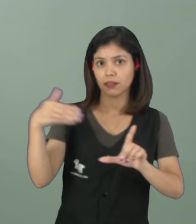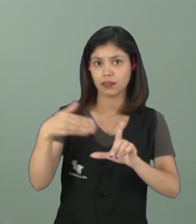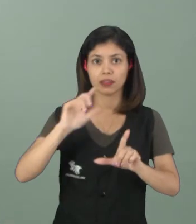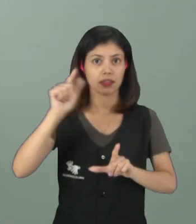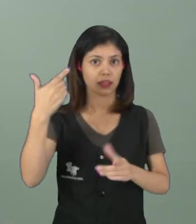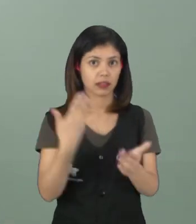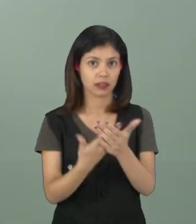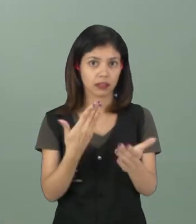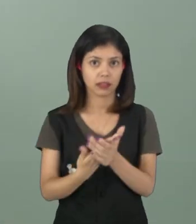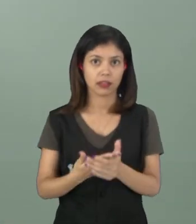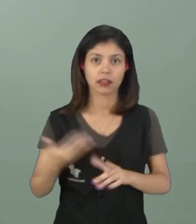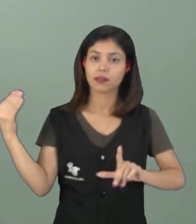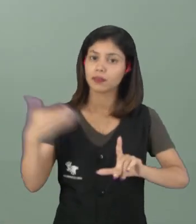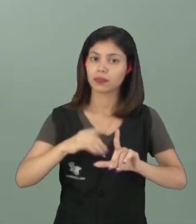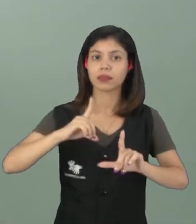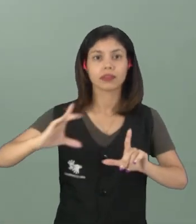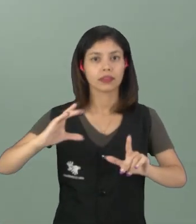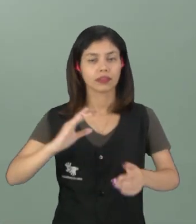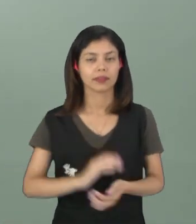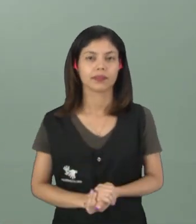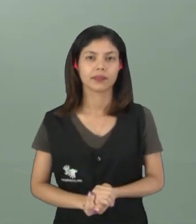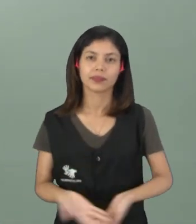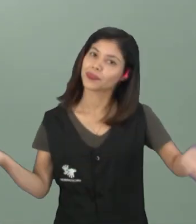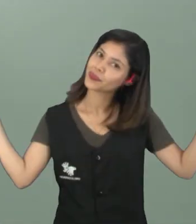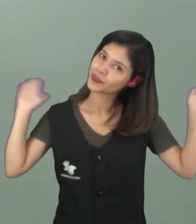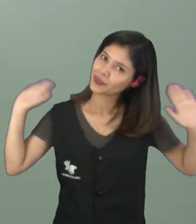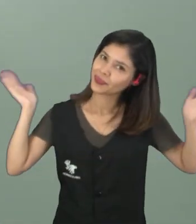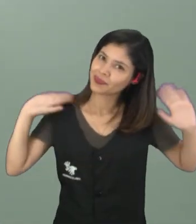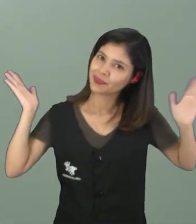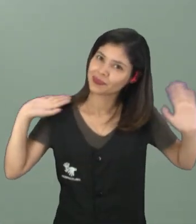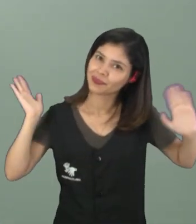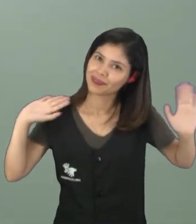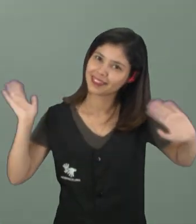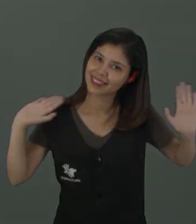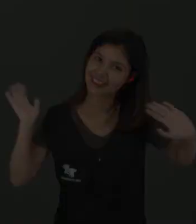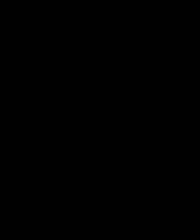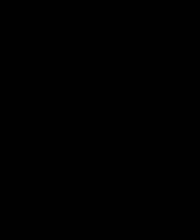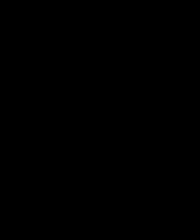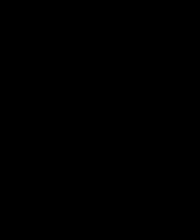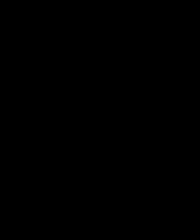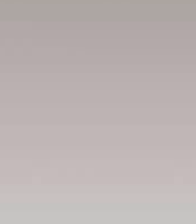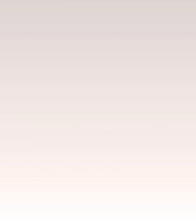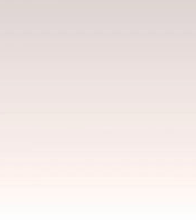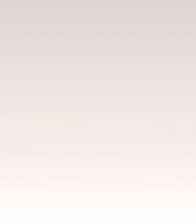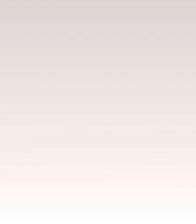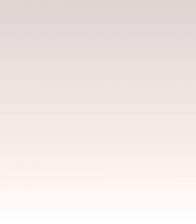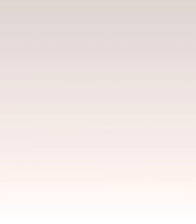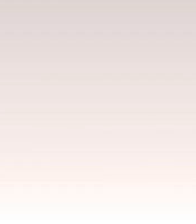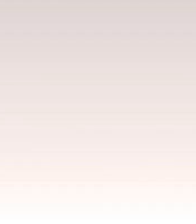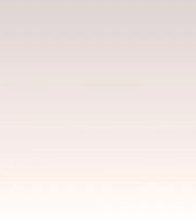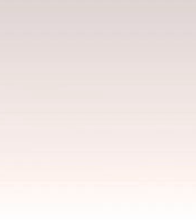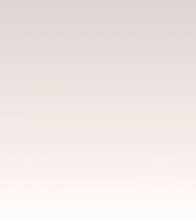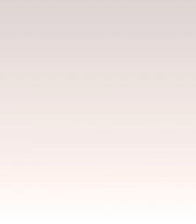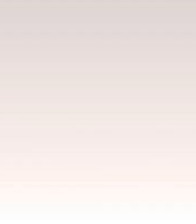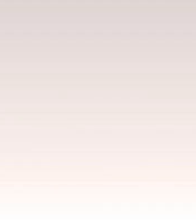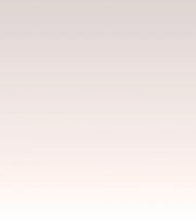acessar esta aula e outras acessa plataforma educ tchau tchau E aí